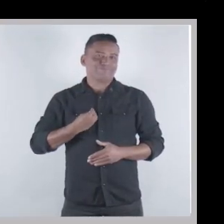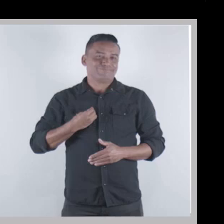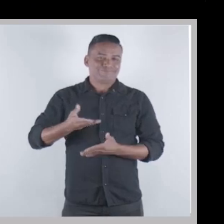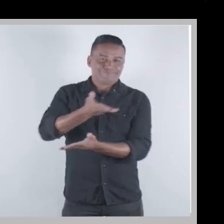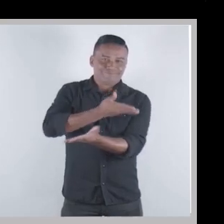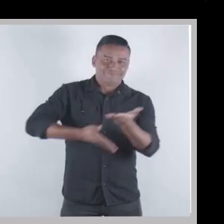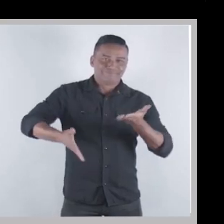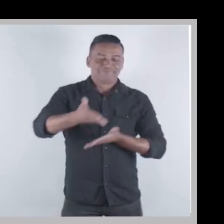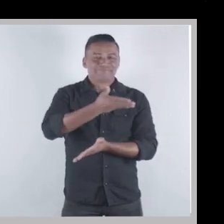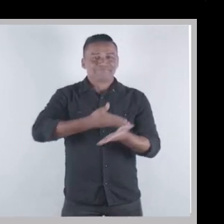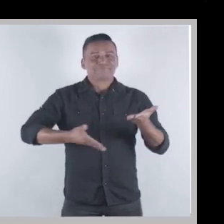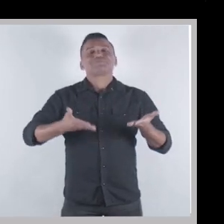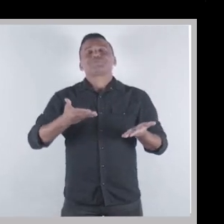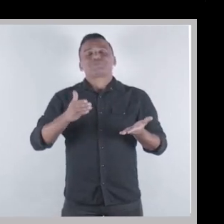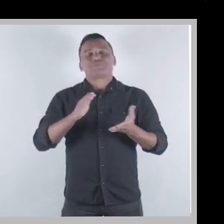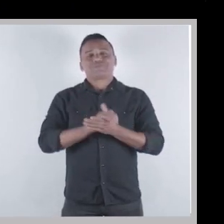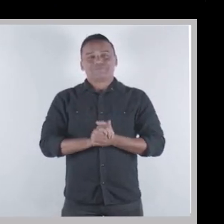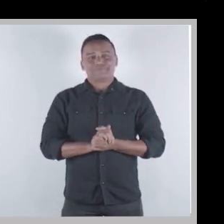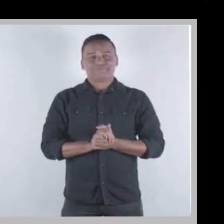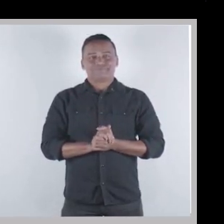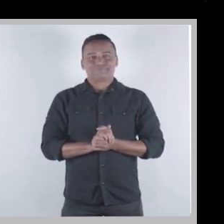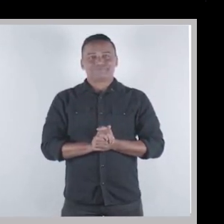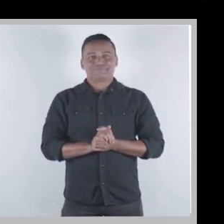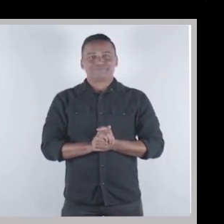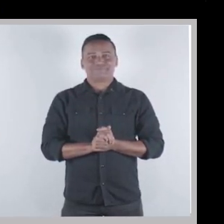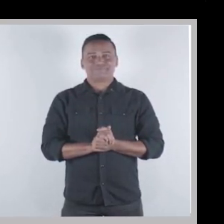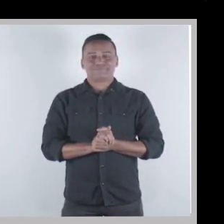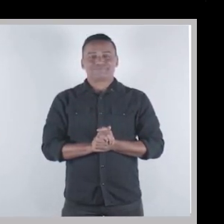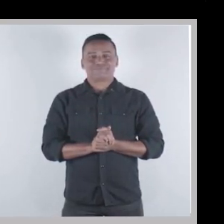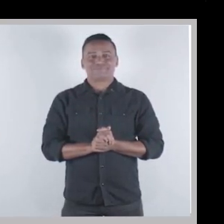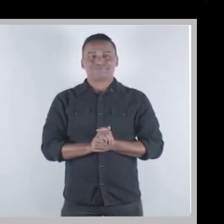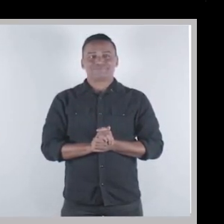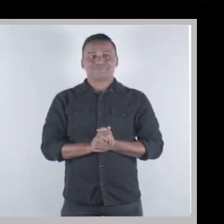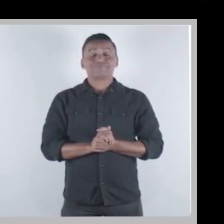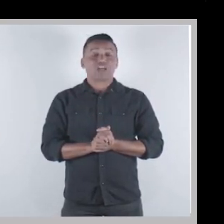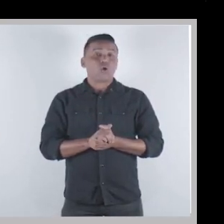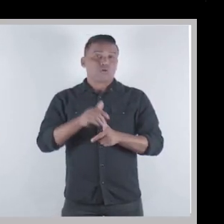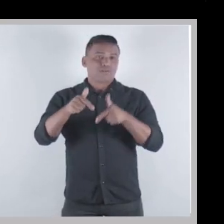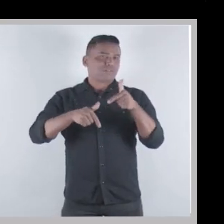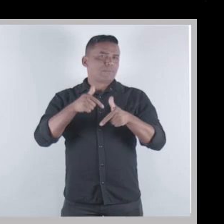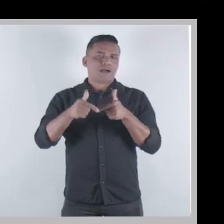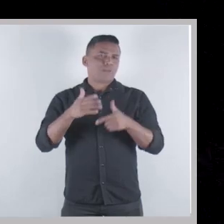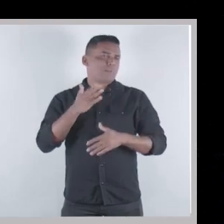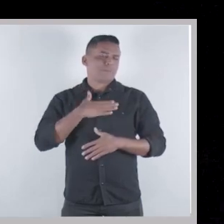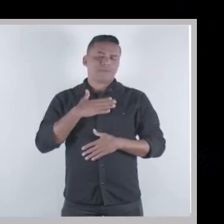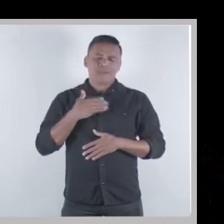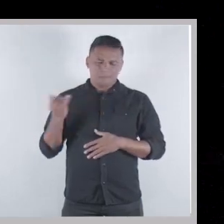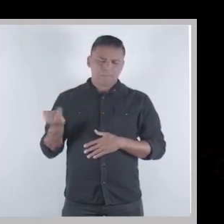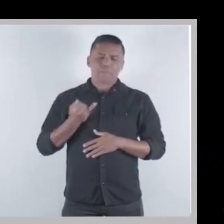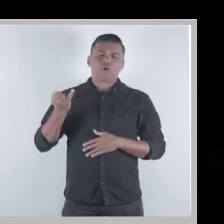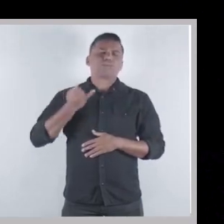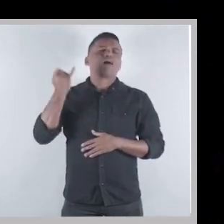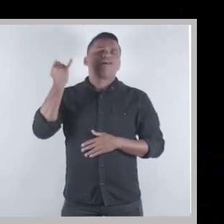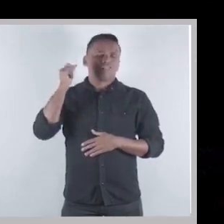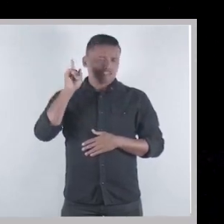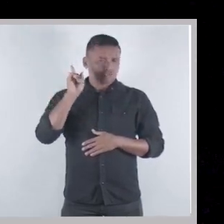estabeleça uma relação de intimidade com o texto. Esse é um trabalho muito importante, porque ele